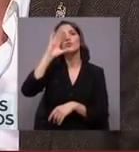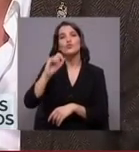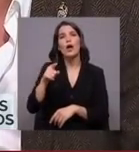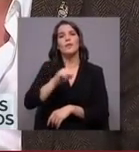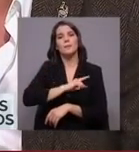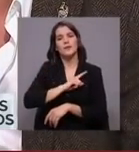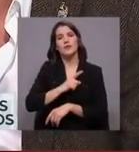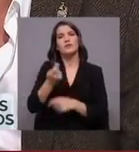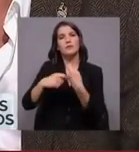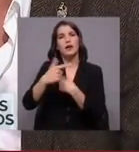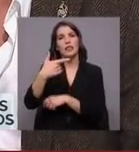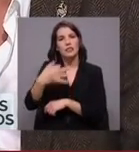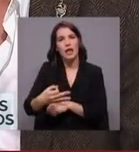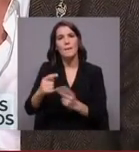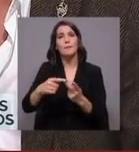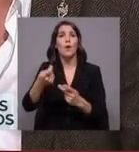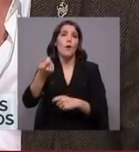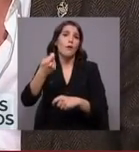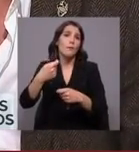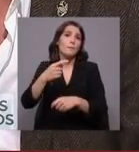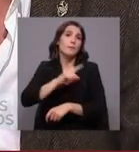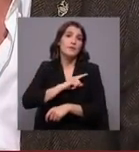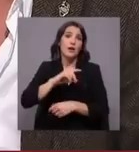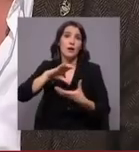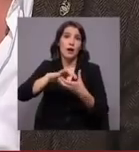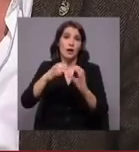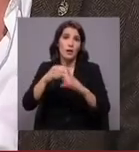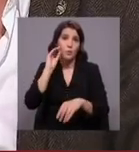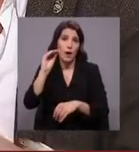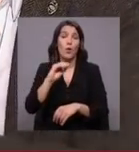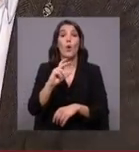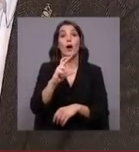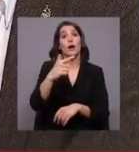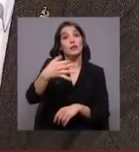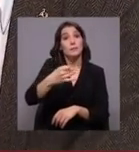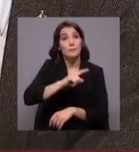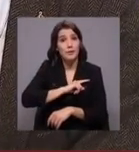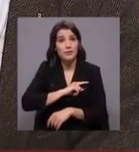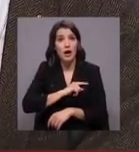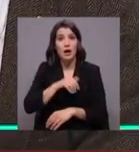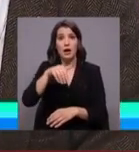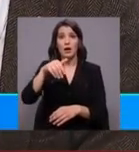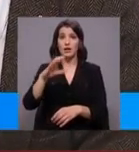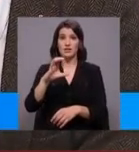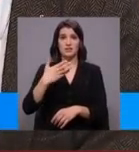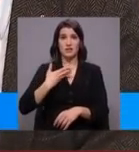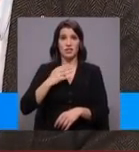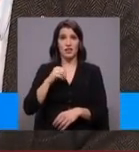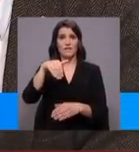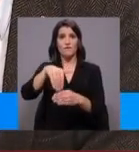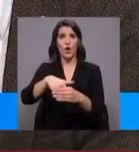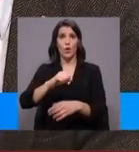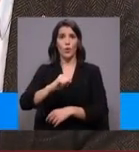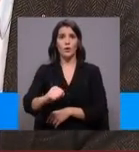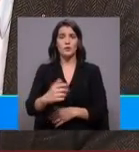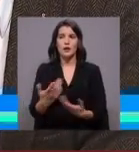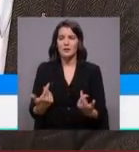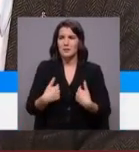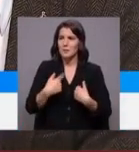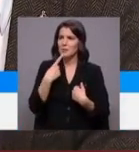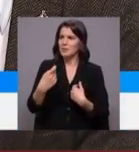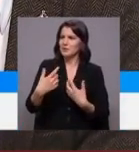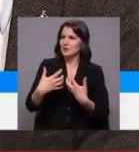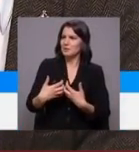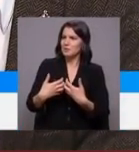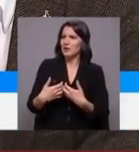privatização Da TAP ou apresentação da caixa geral de depósitos ou predição da RTP e o CD é se volta contra é bem eu pergunto que